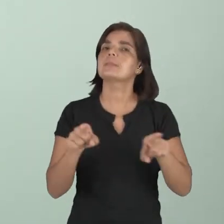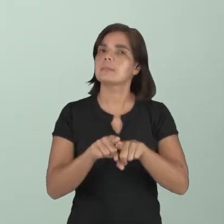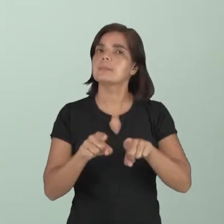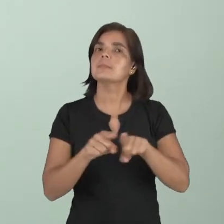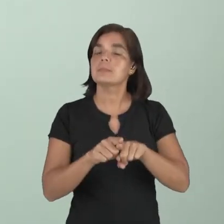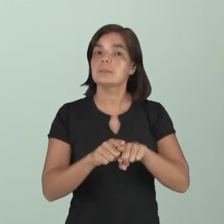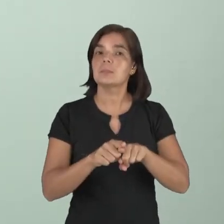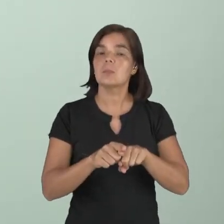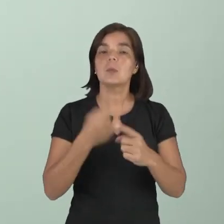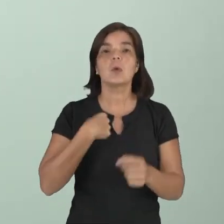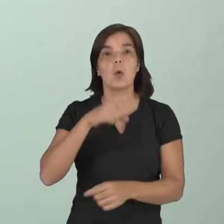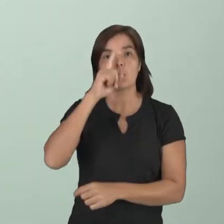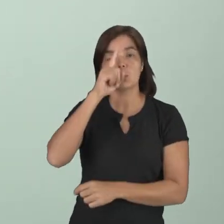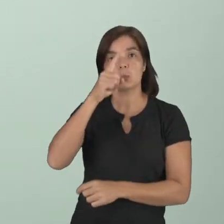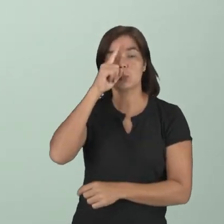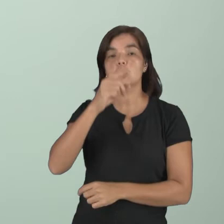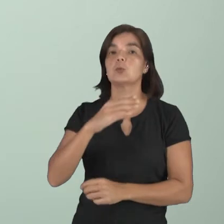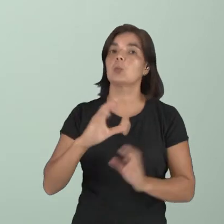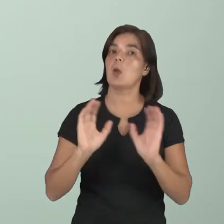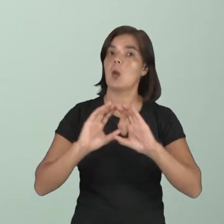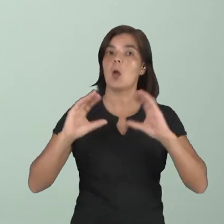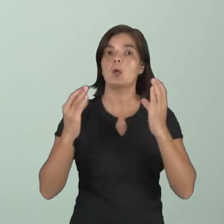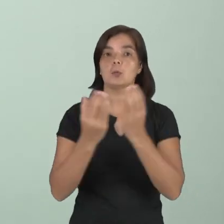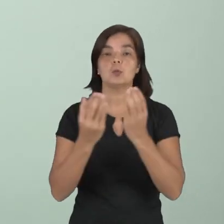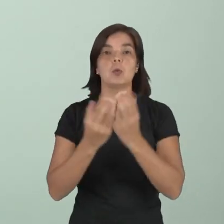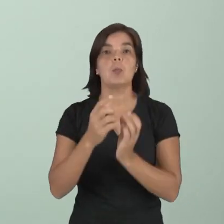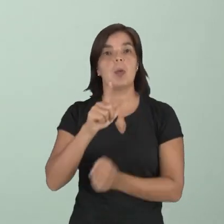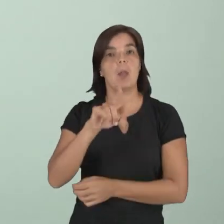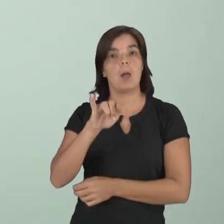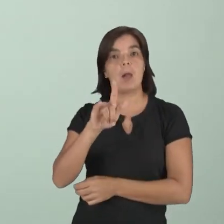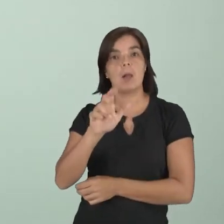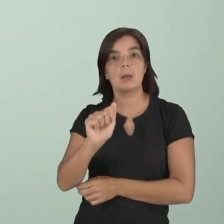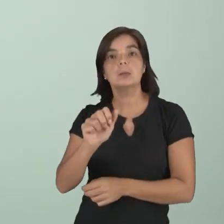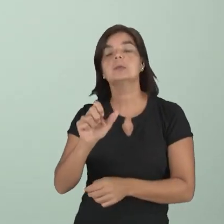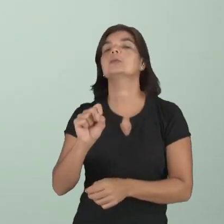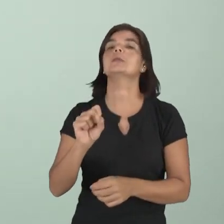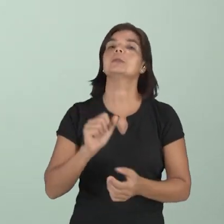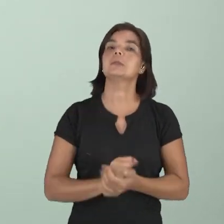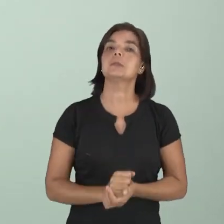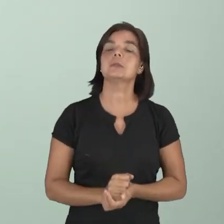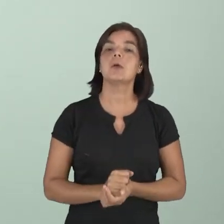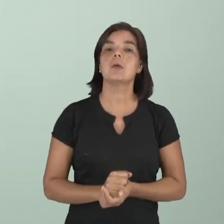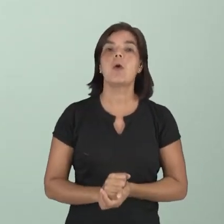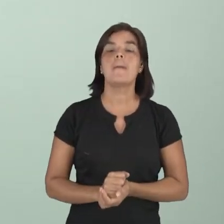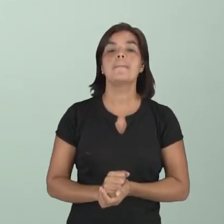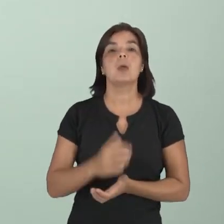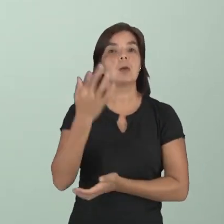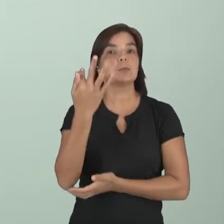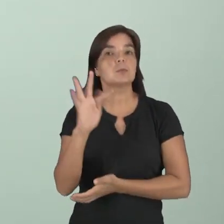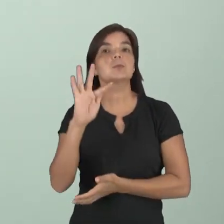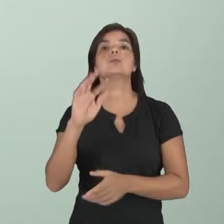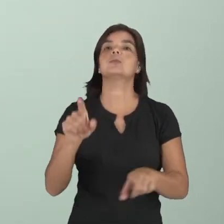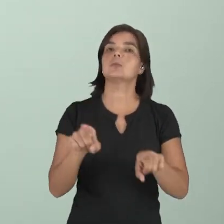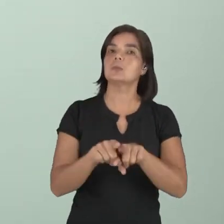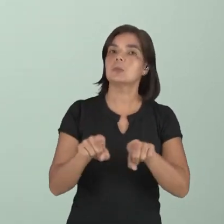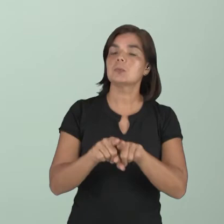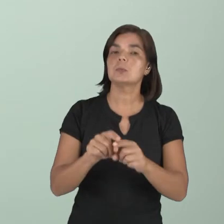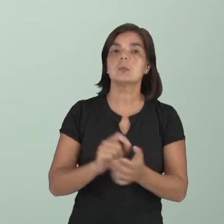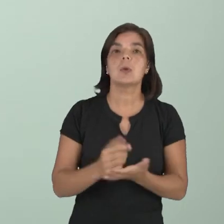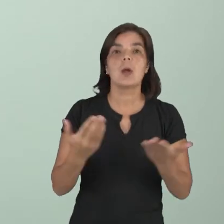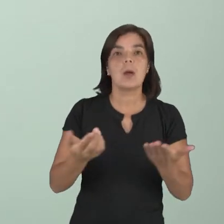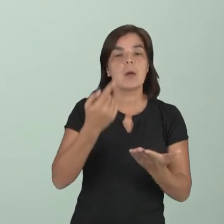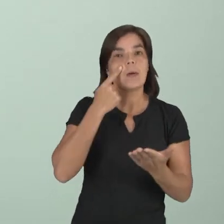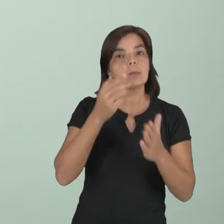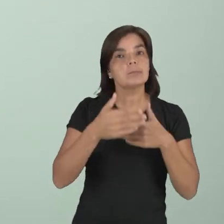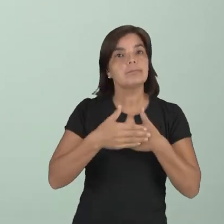são regidas pelas confederações, pelas ligas, pelas federações, não é isso? Agora vamos